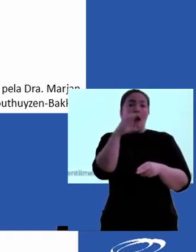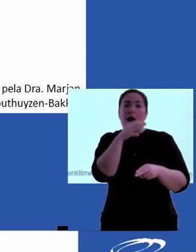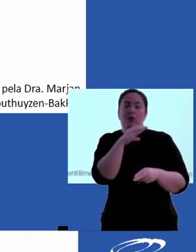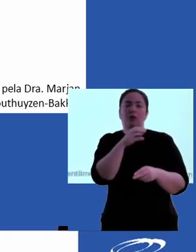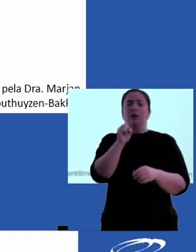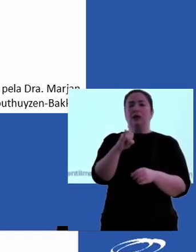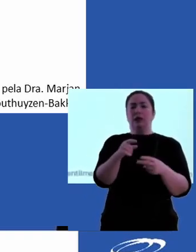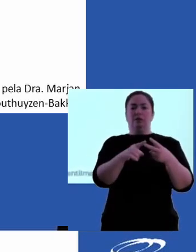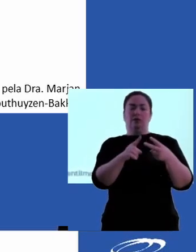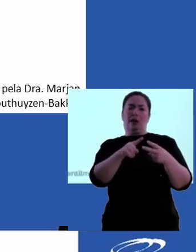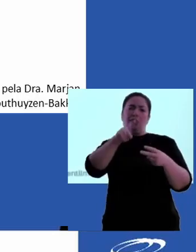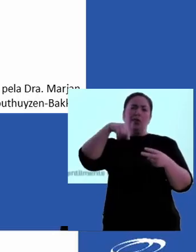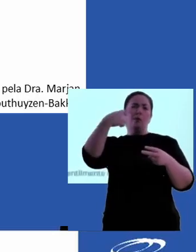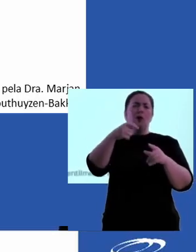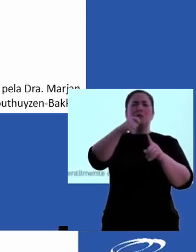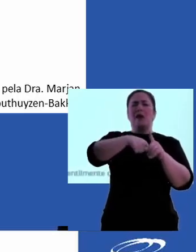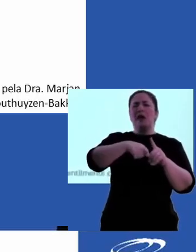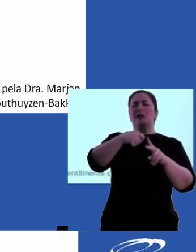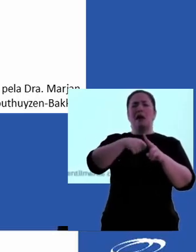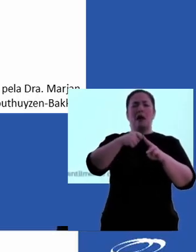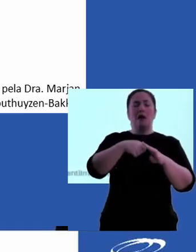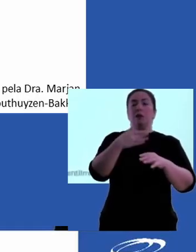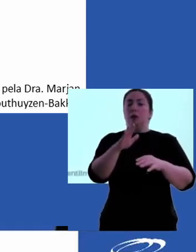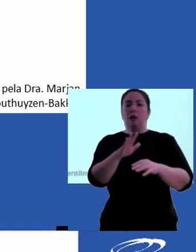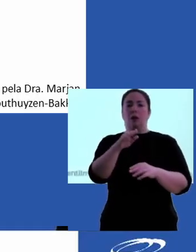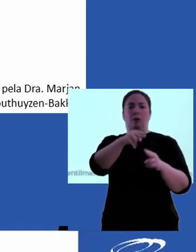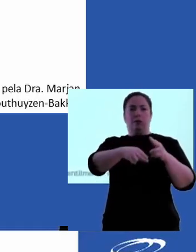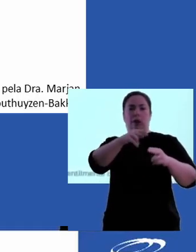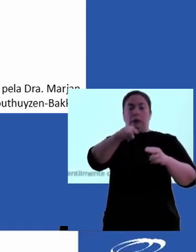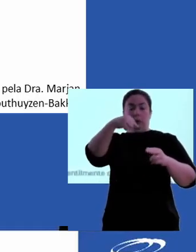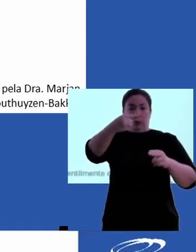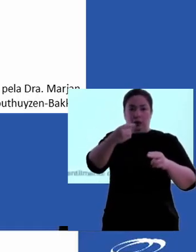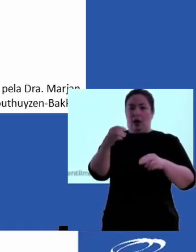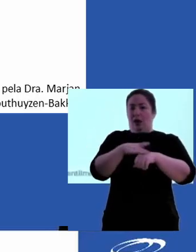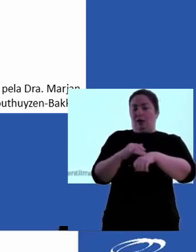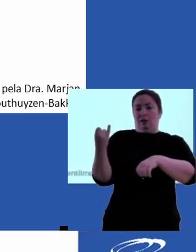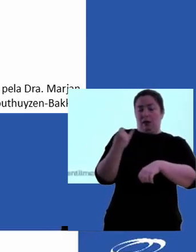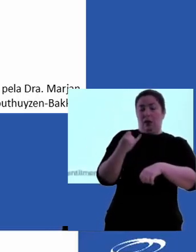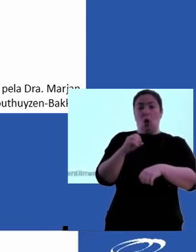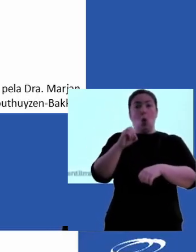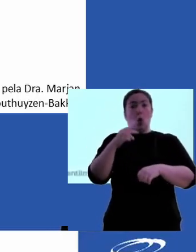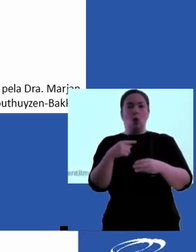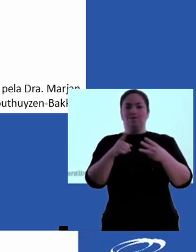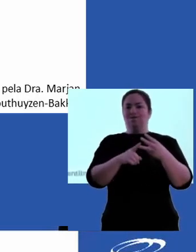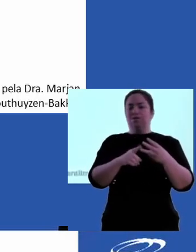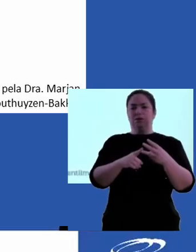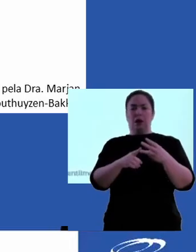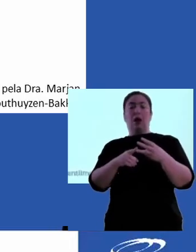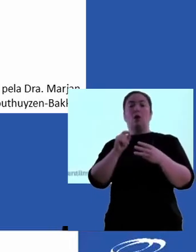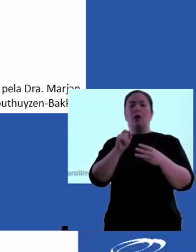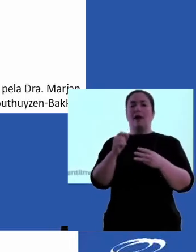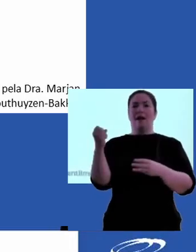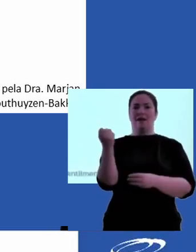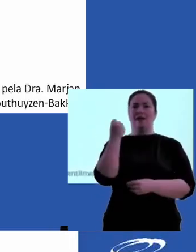e especificidades de cada tipo de infecção. E um terceiro fluxograma, que é para as infecções agudas hematogênicas. Bom, gente,